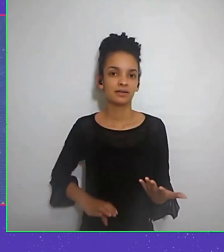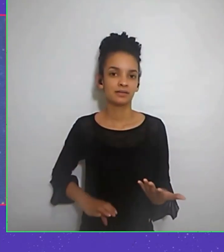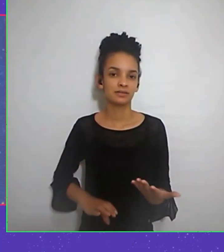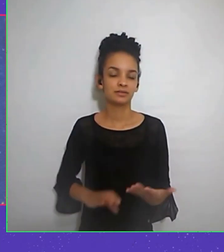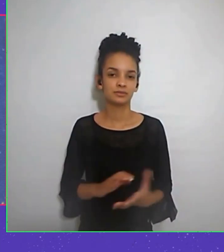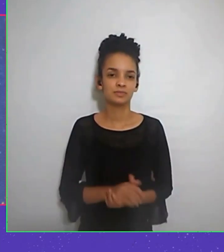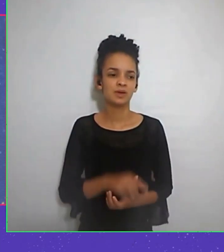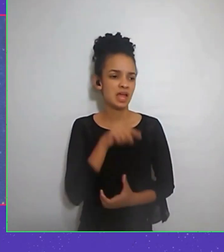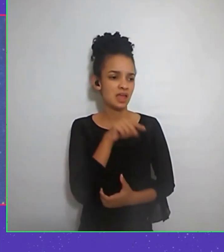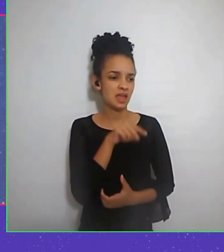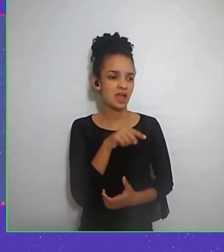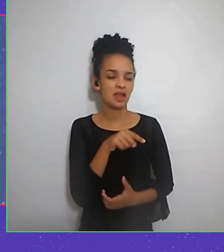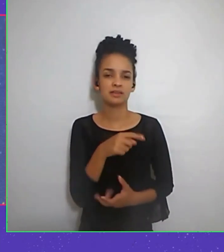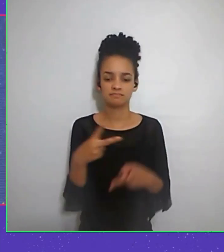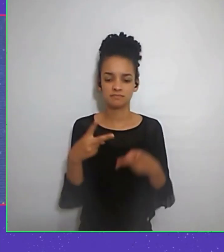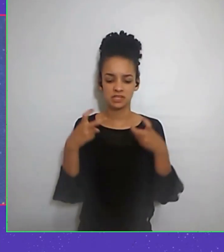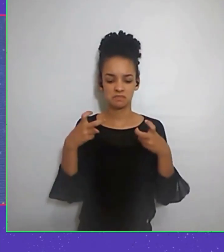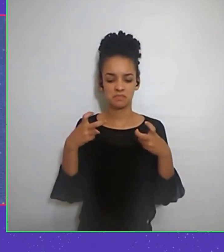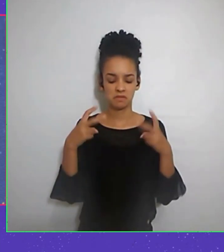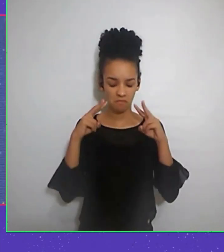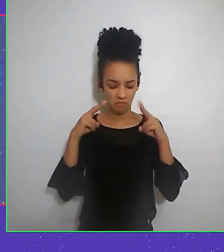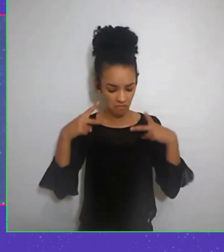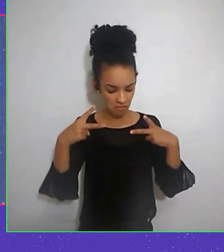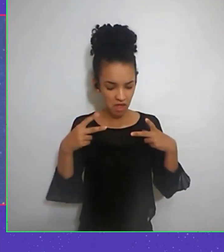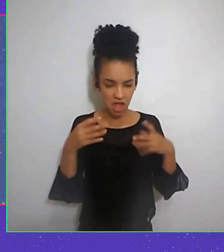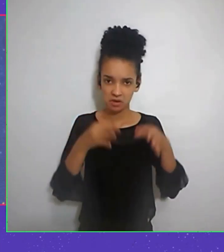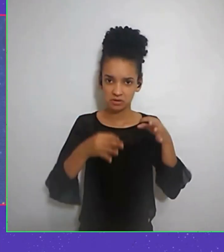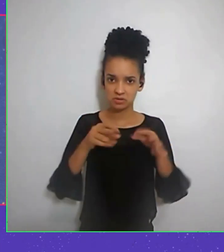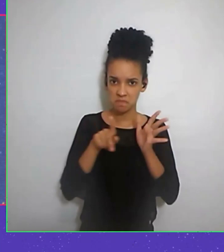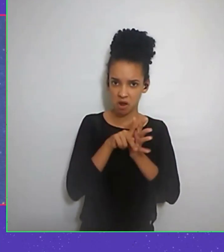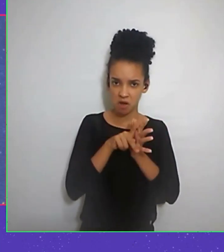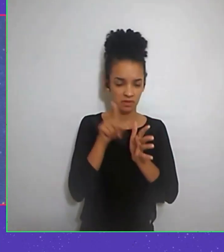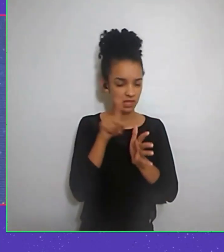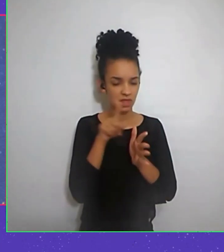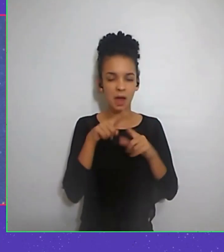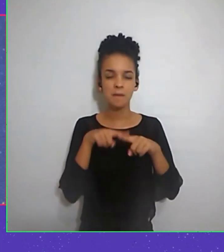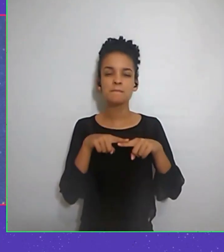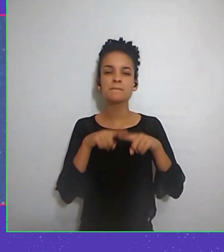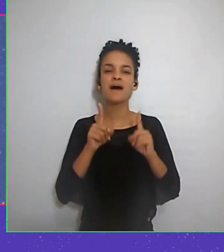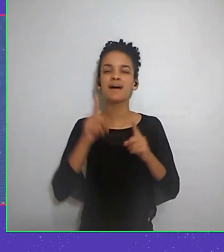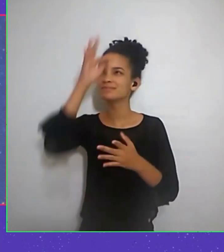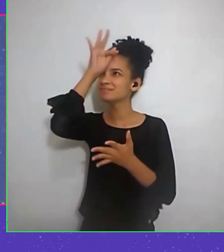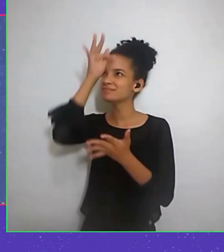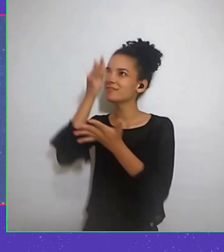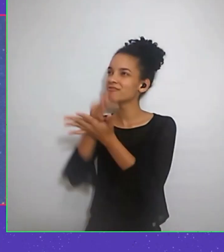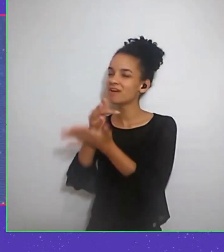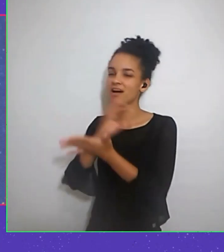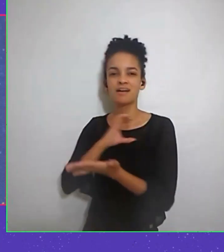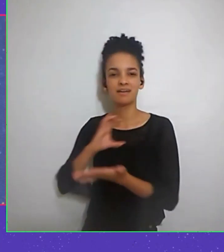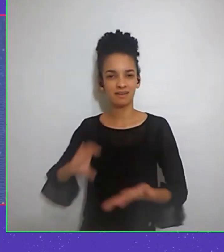que procede de lei, senão a que é mediante a fé em Cristo, a justiça